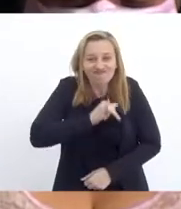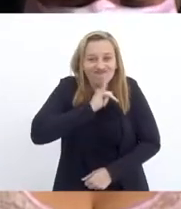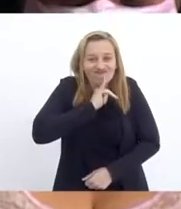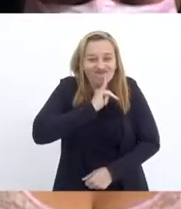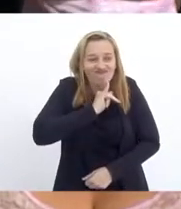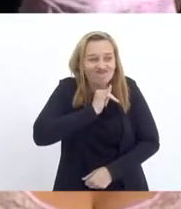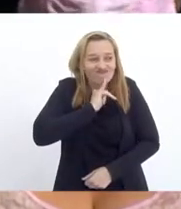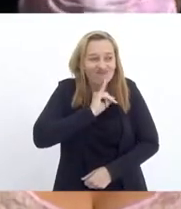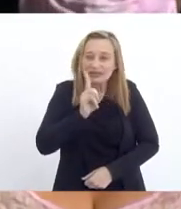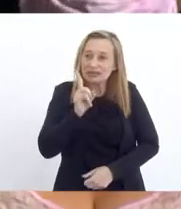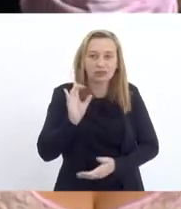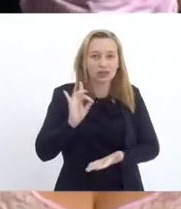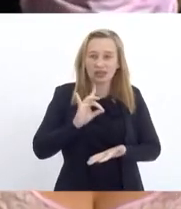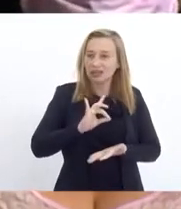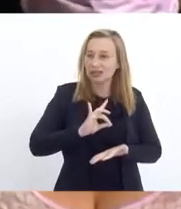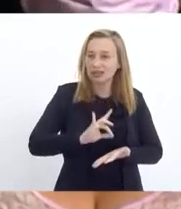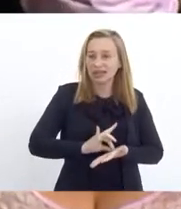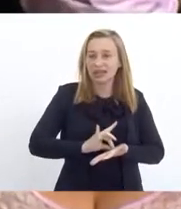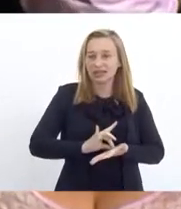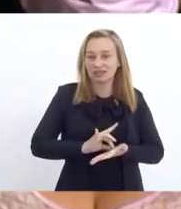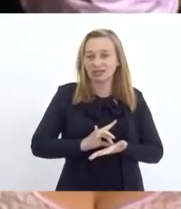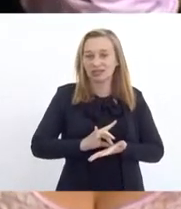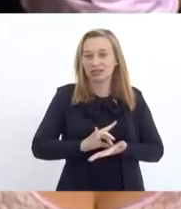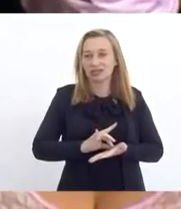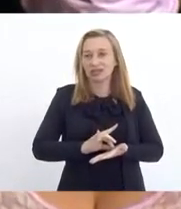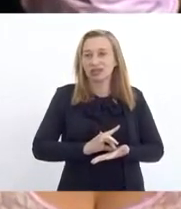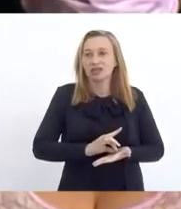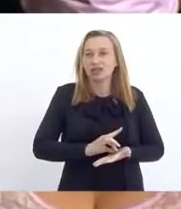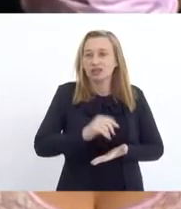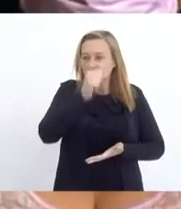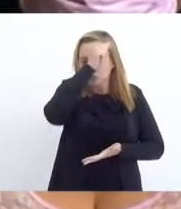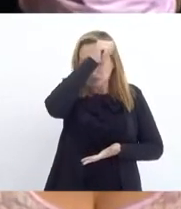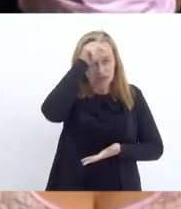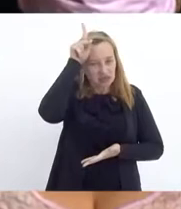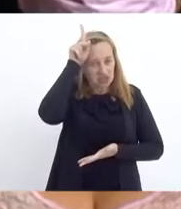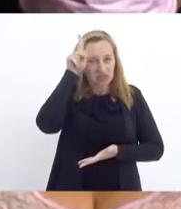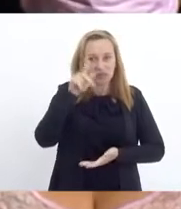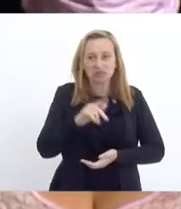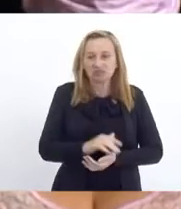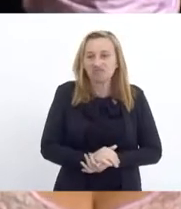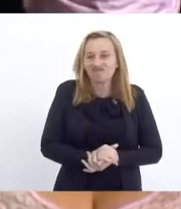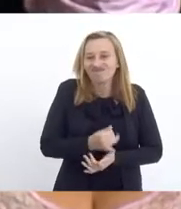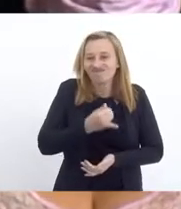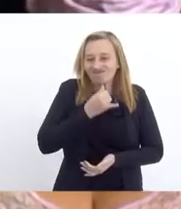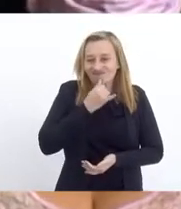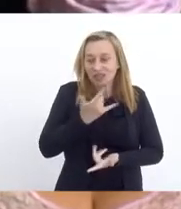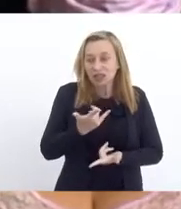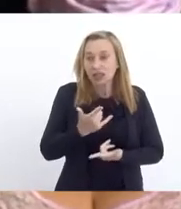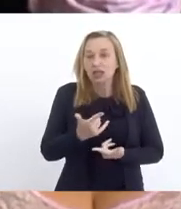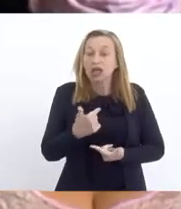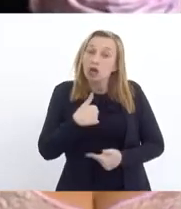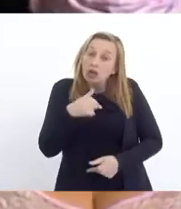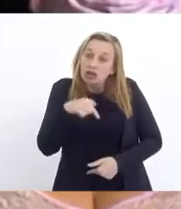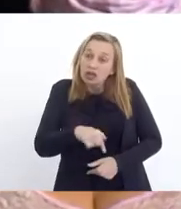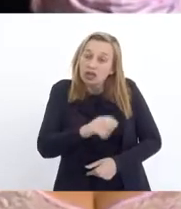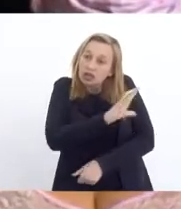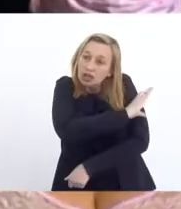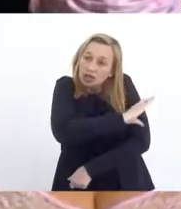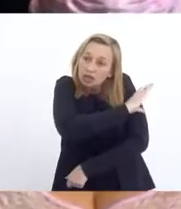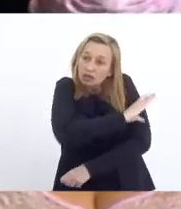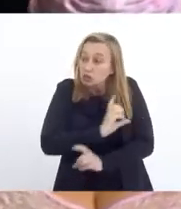Infelizmente, a realidade dos prefeitos não é das melhores. Eu, aqui em Campos, por exemplo,